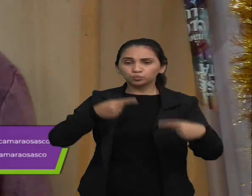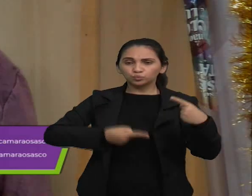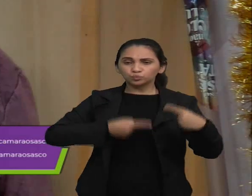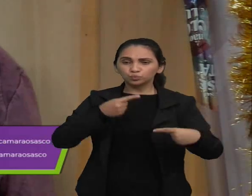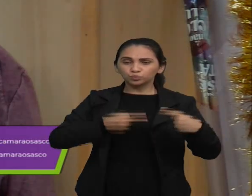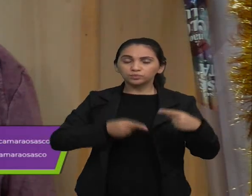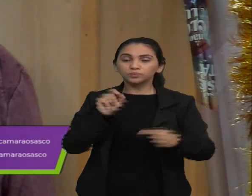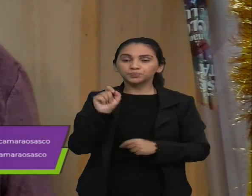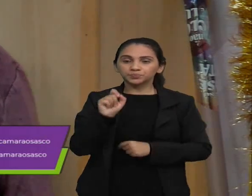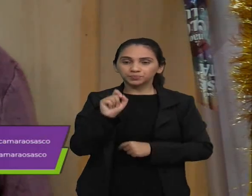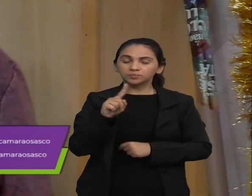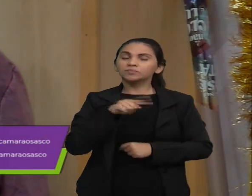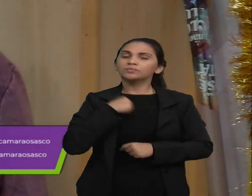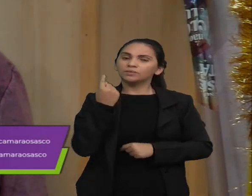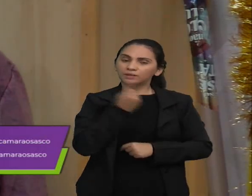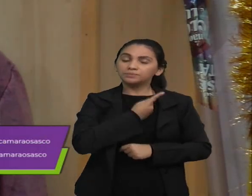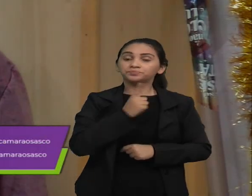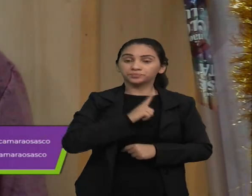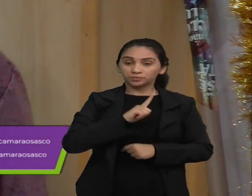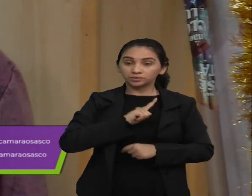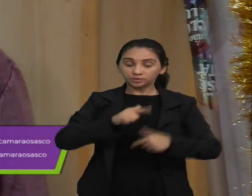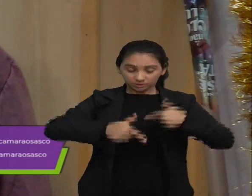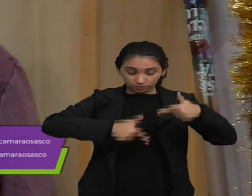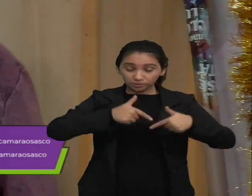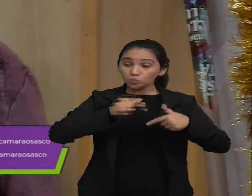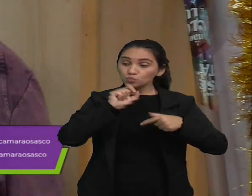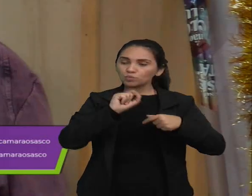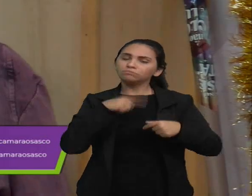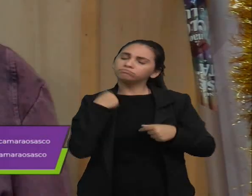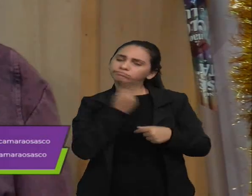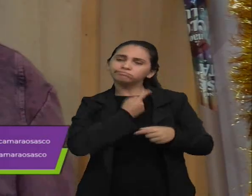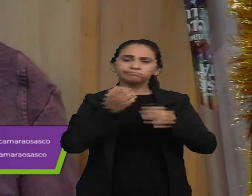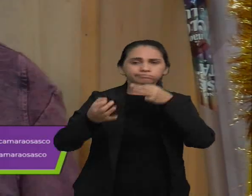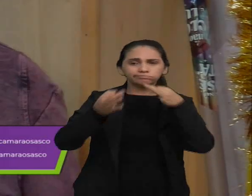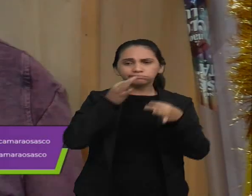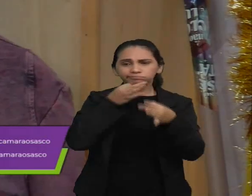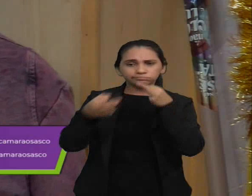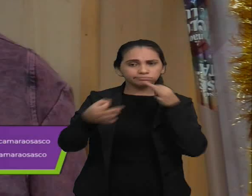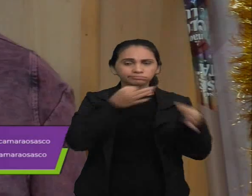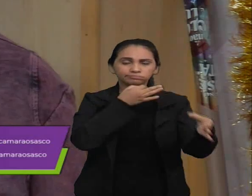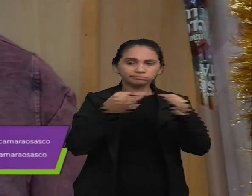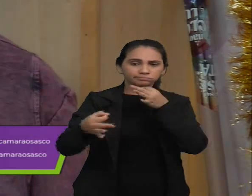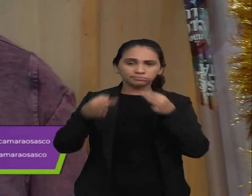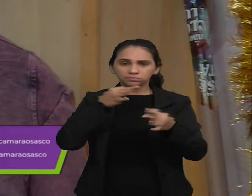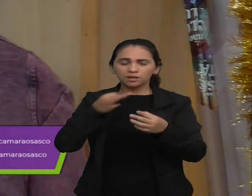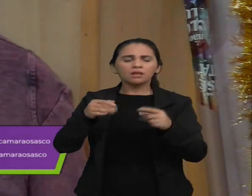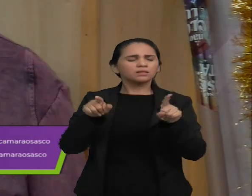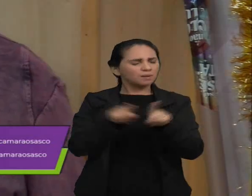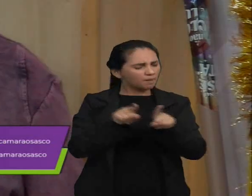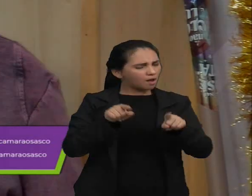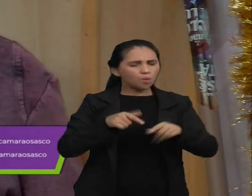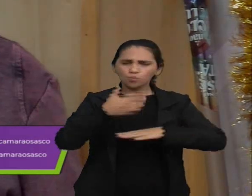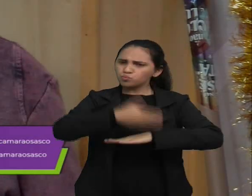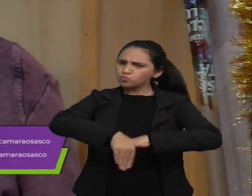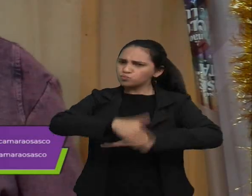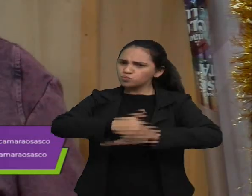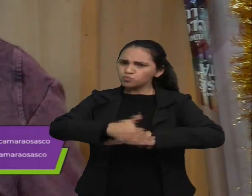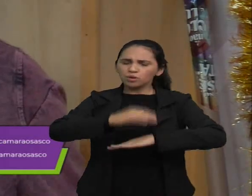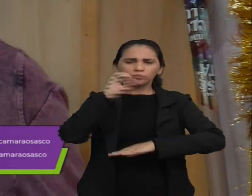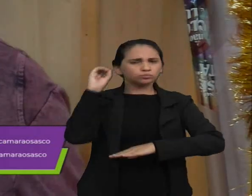que está sendo travada aqui, ela tem que tomar conta das ruas de Osasco.